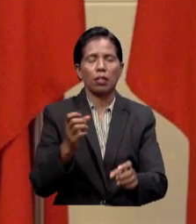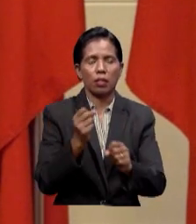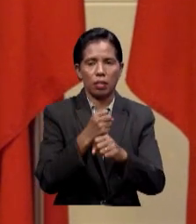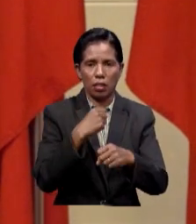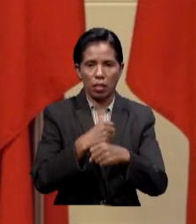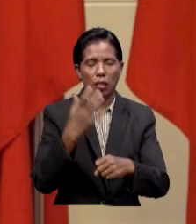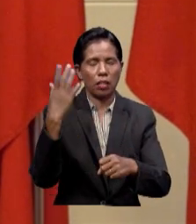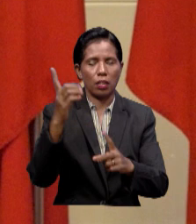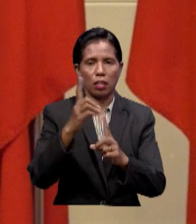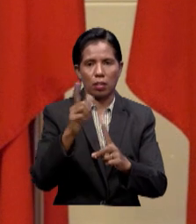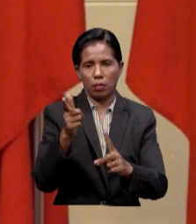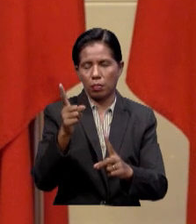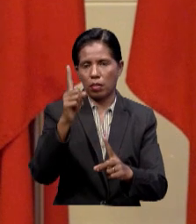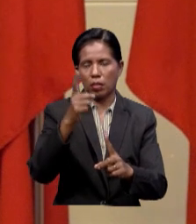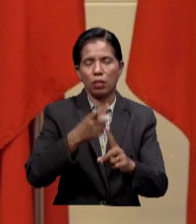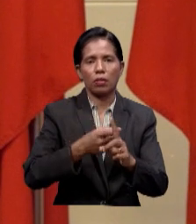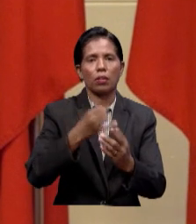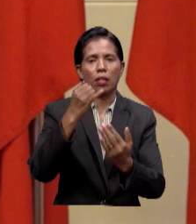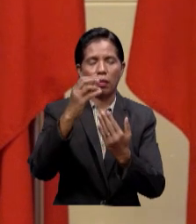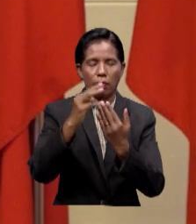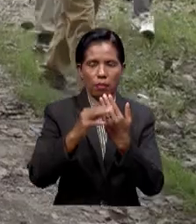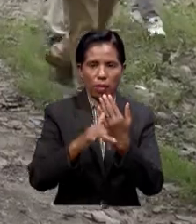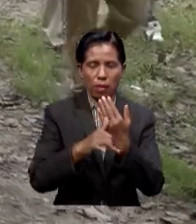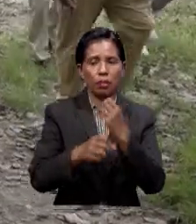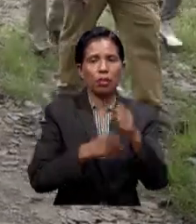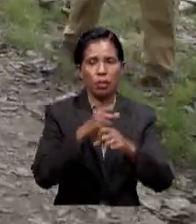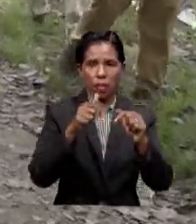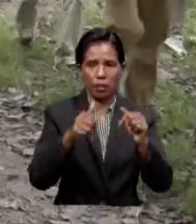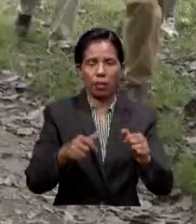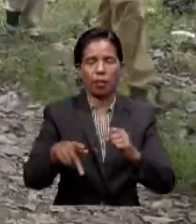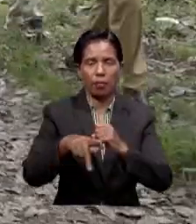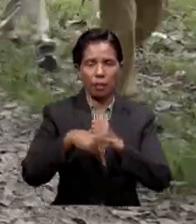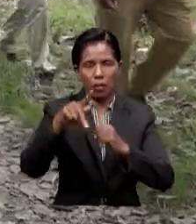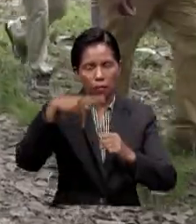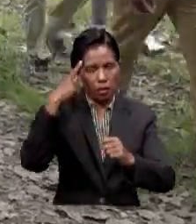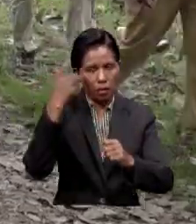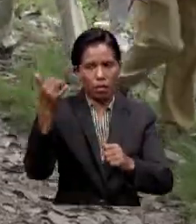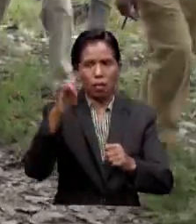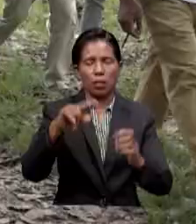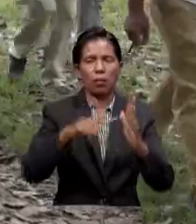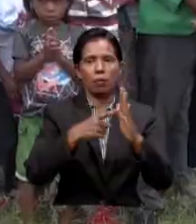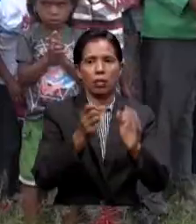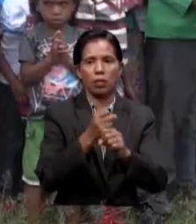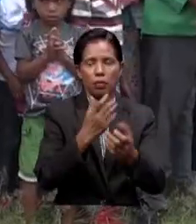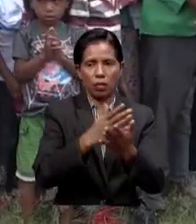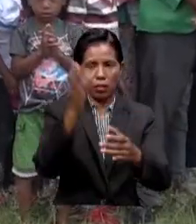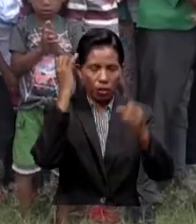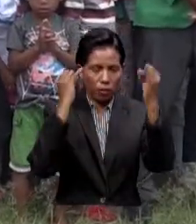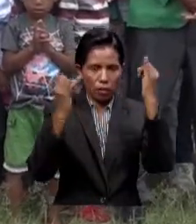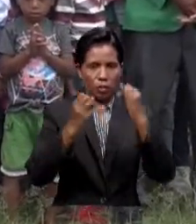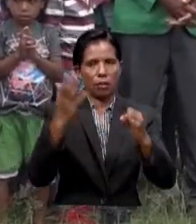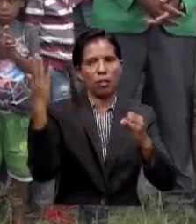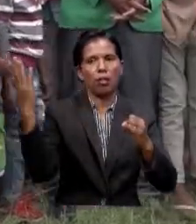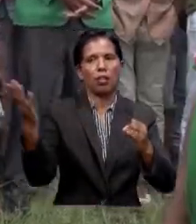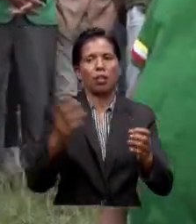acontece, e lá no Rua Nulo Recim Ida, fulan maio tina nem. Não é de dão, né? Partido político Sira, hahu hala ona consolidação e a base,